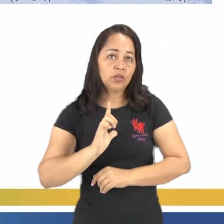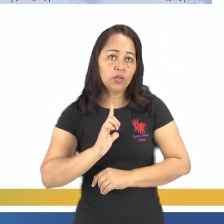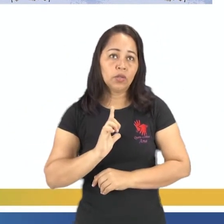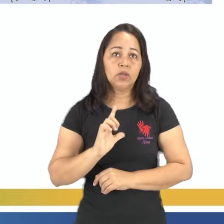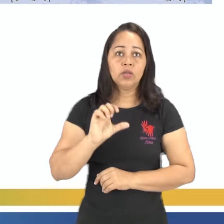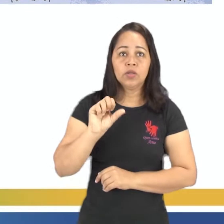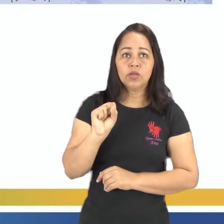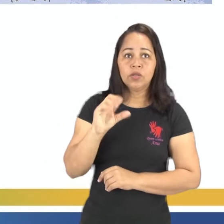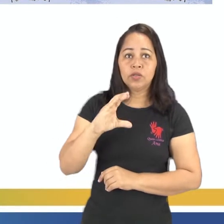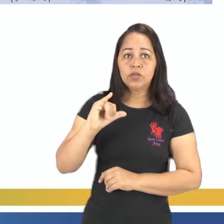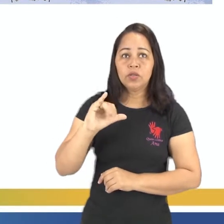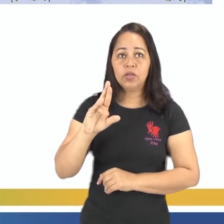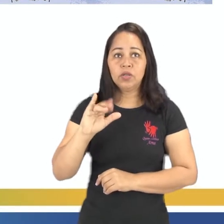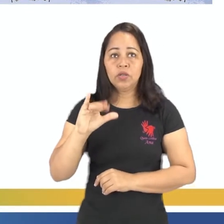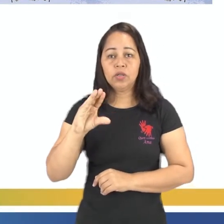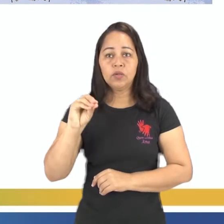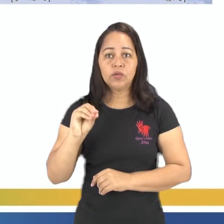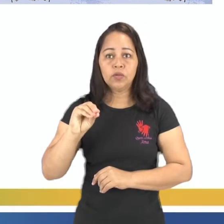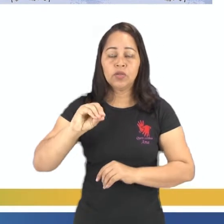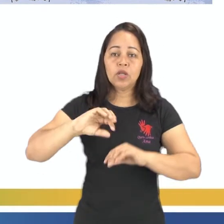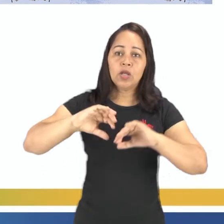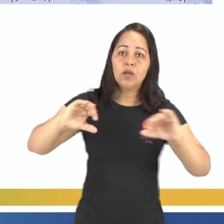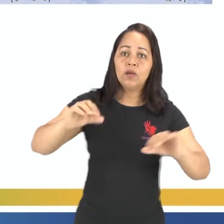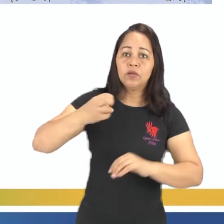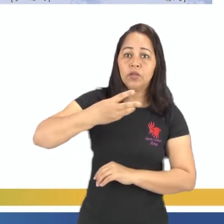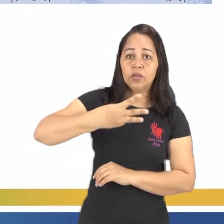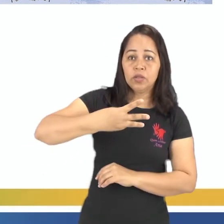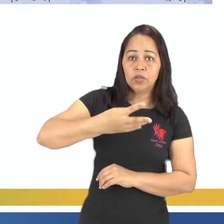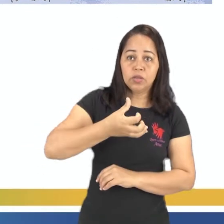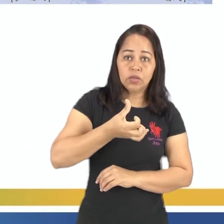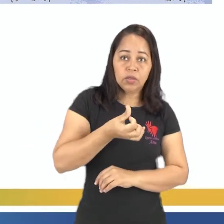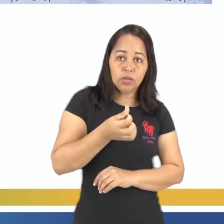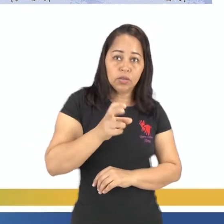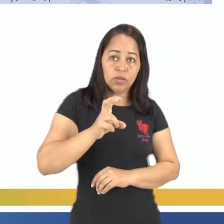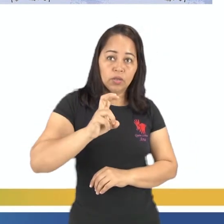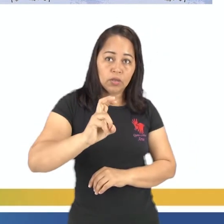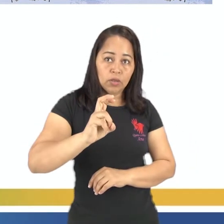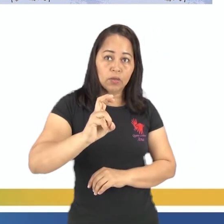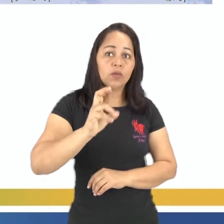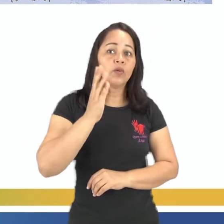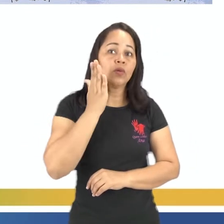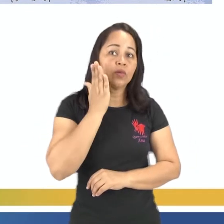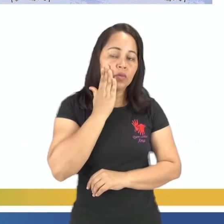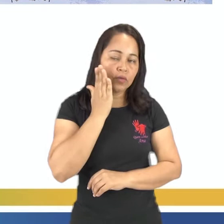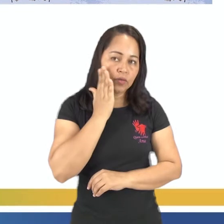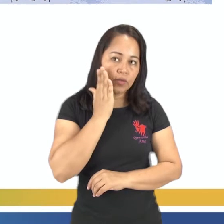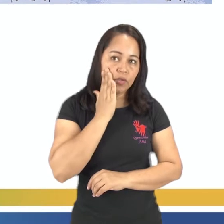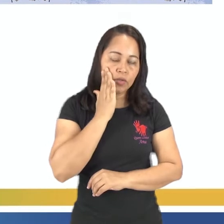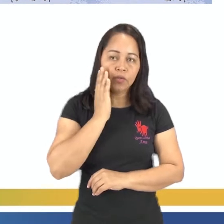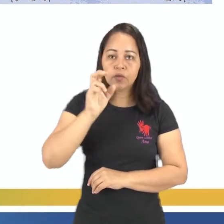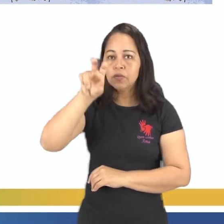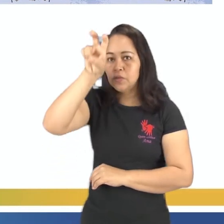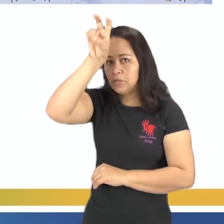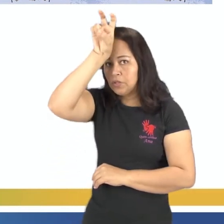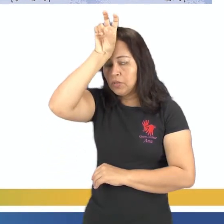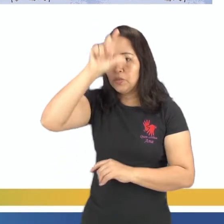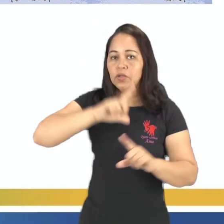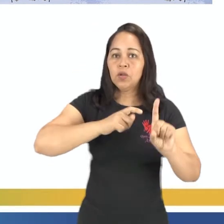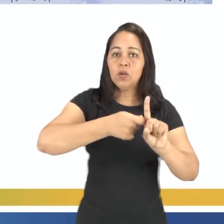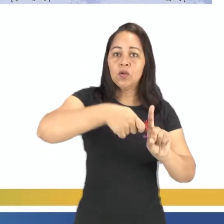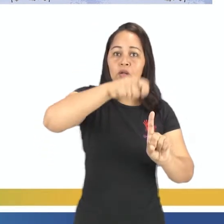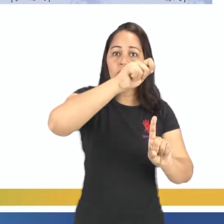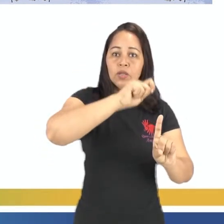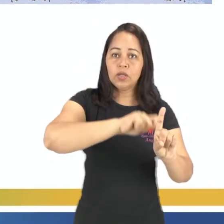da inundação, era separados por 365 dias. Os egípcios também estabeleceram um bom calendário